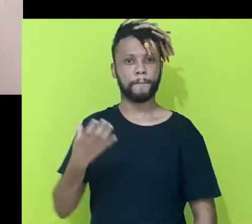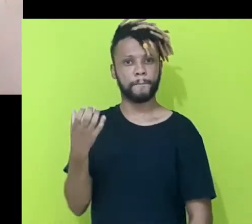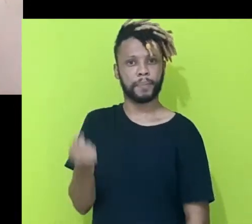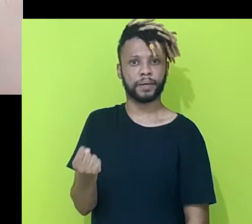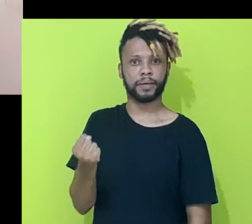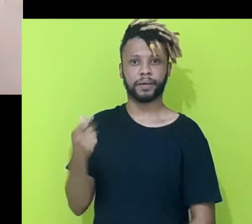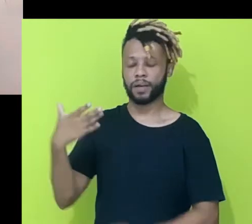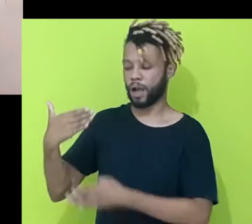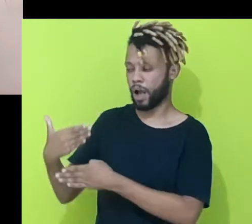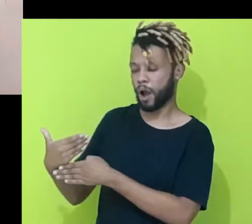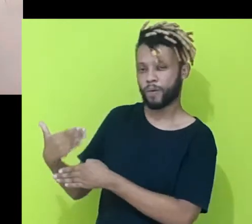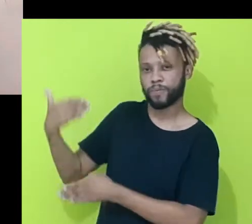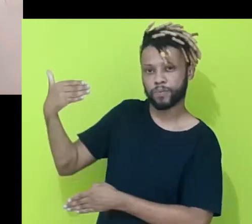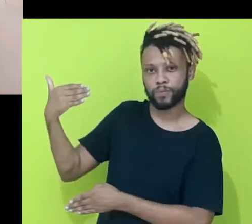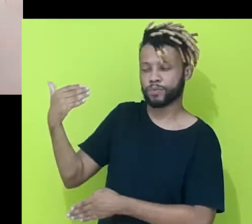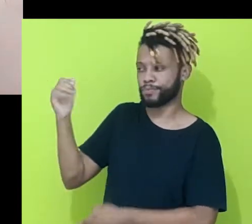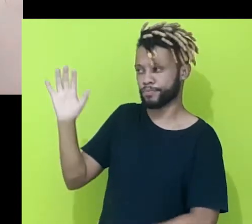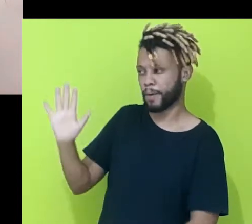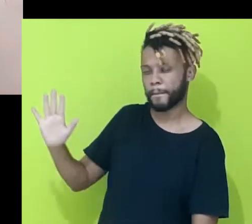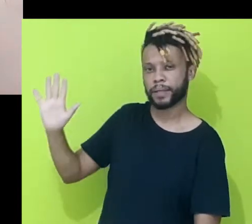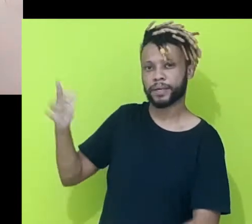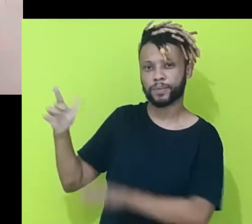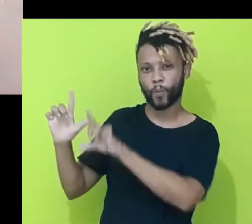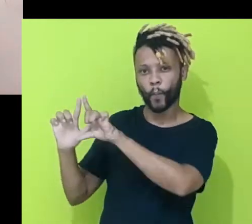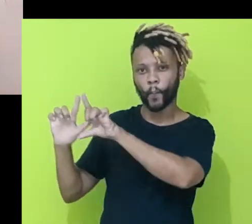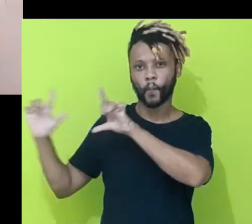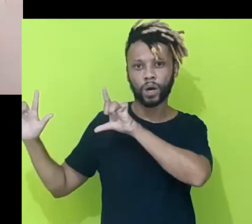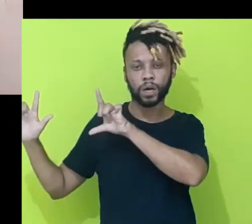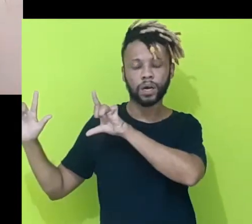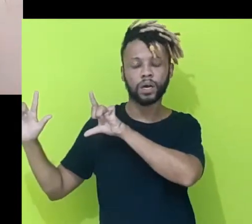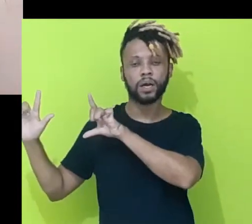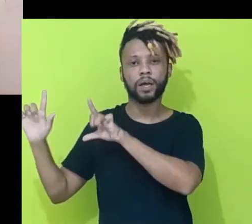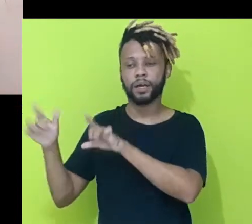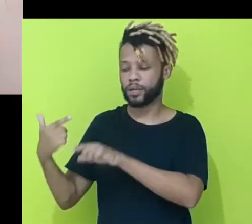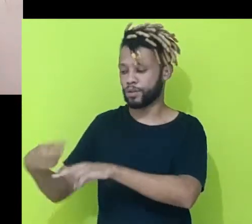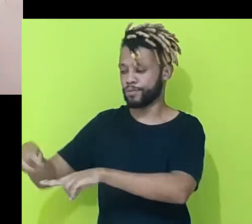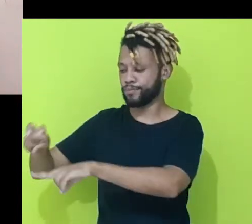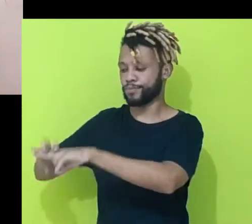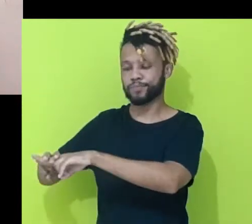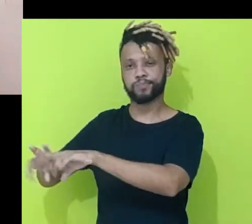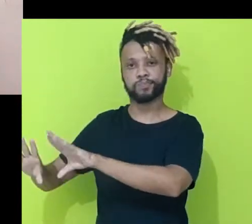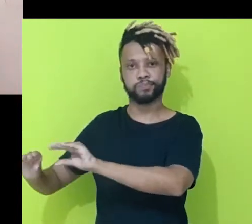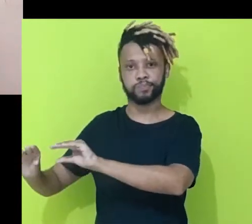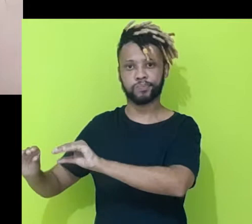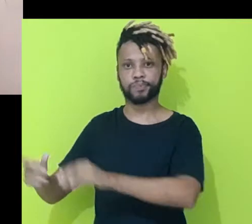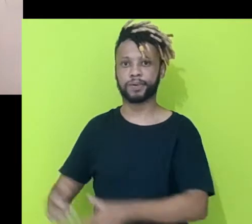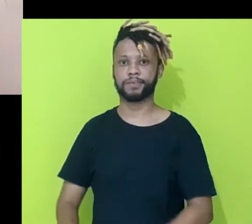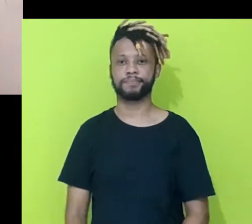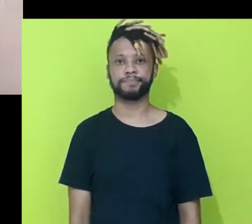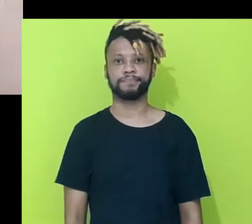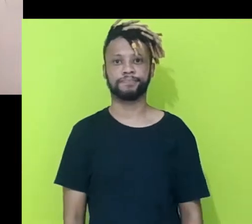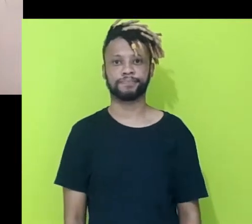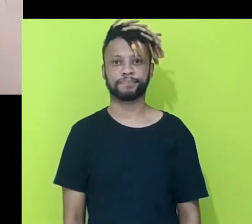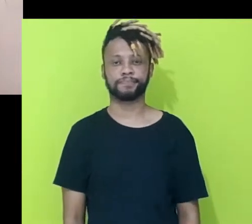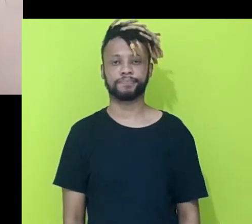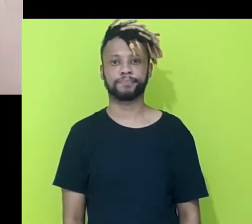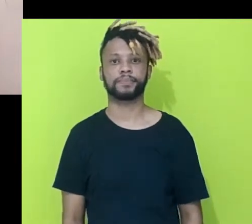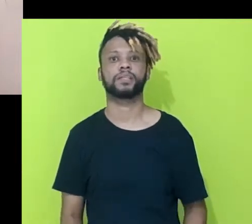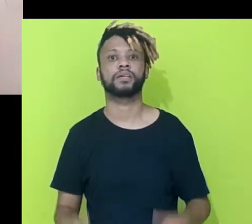listras brancas na horizontal. Ao fundo, uma parede clara, sem decoração, e um sofá.